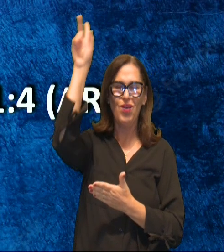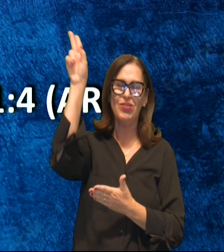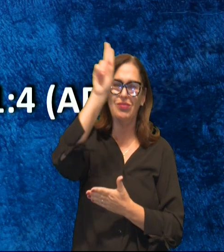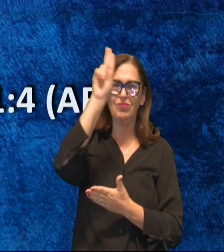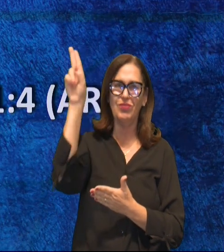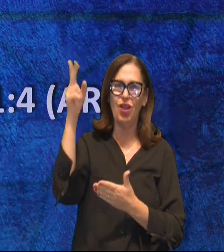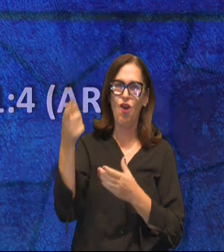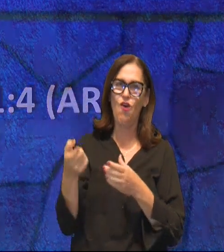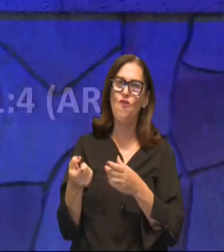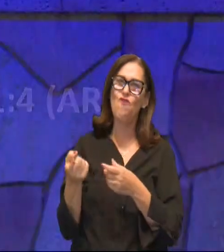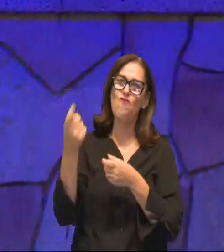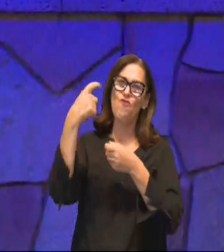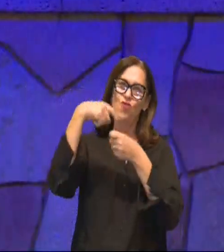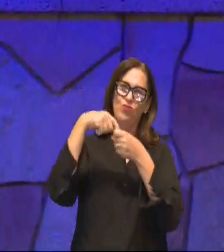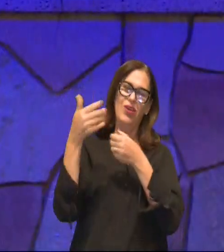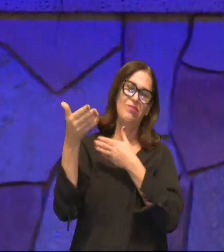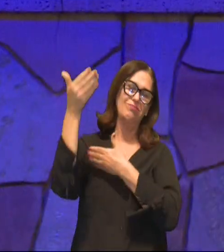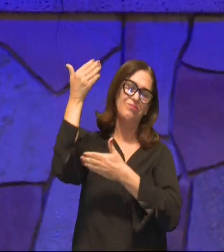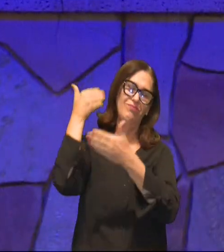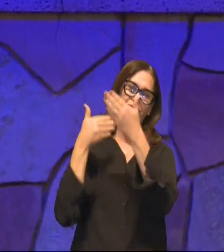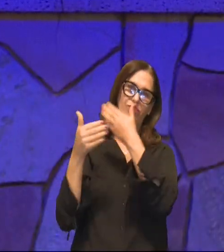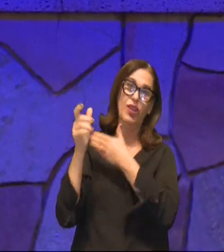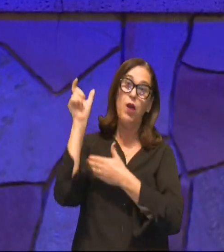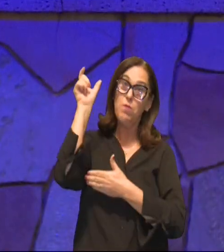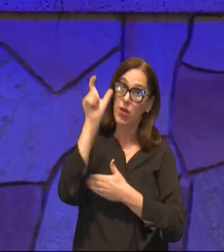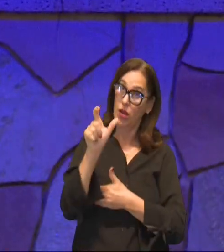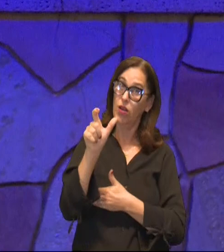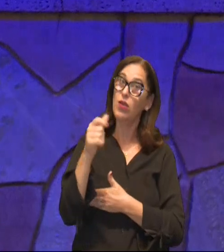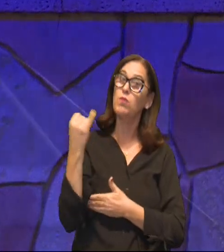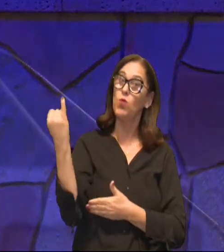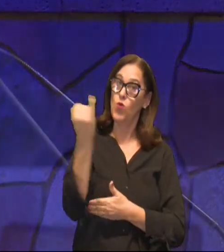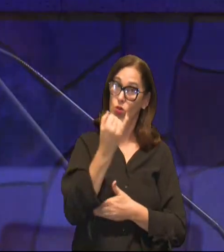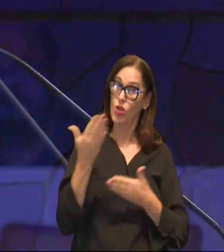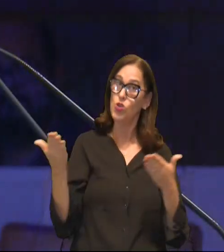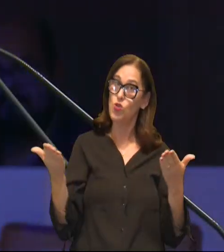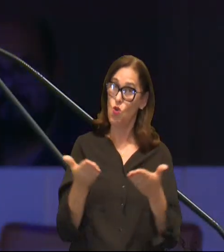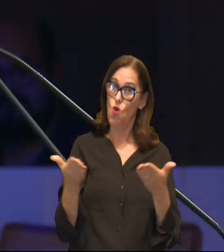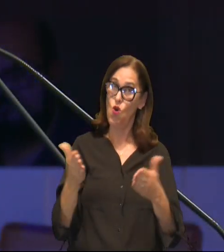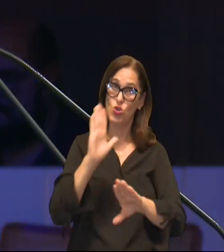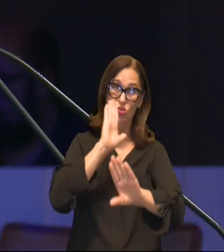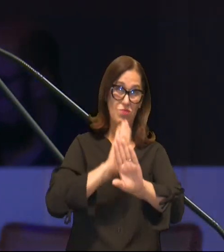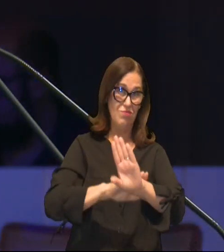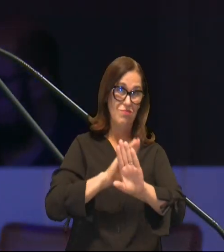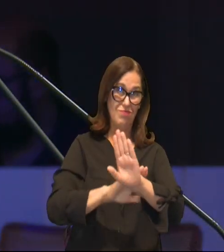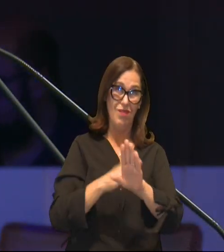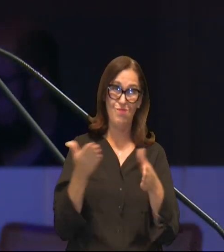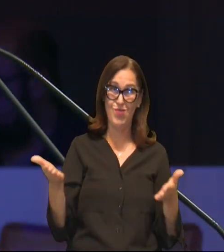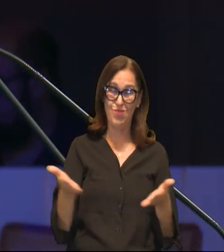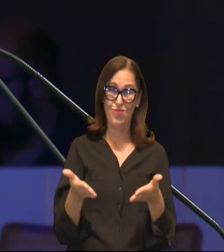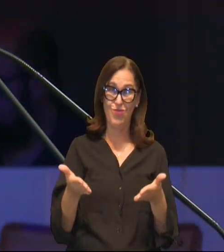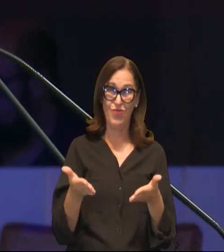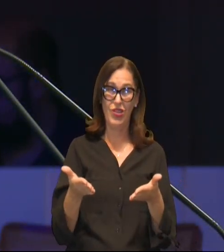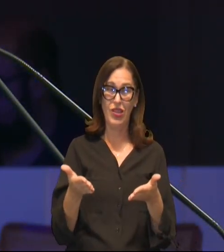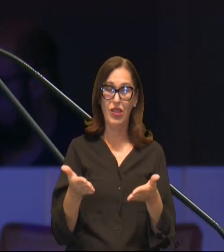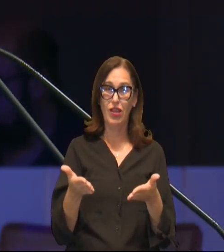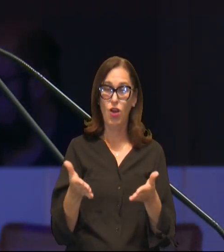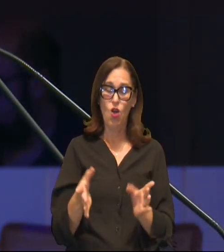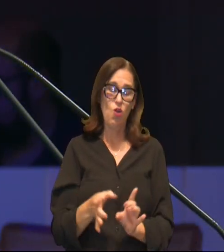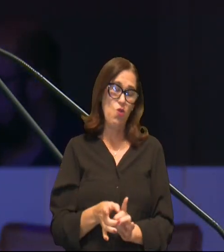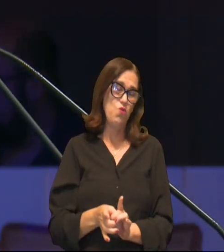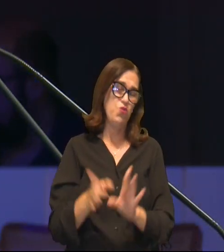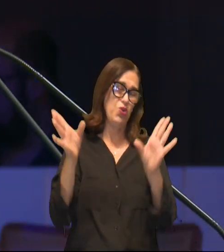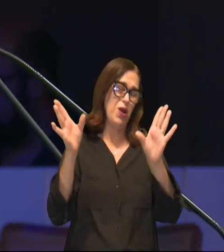para trás. Palavra relevante para nós hoje, queridos, neste tempo, onde deliberadamente